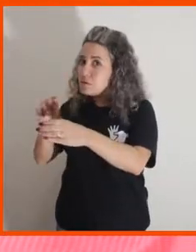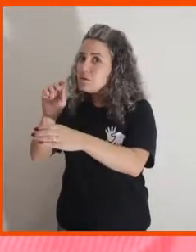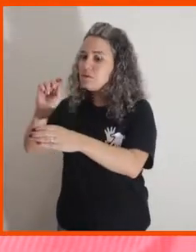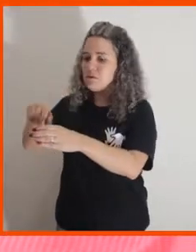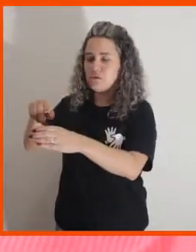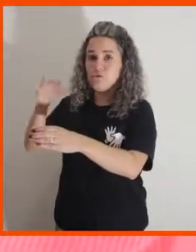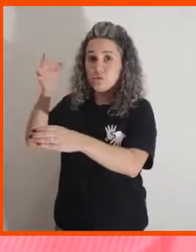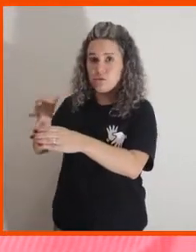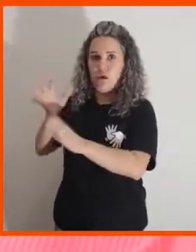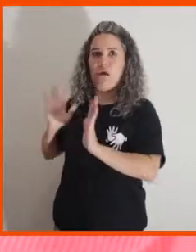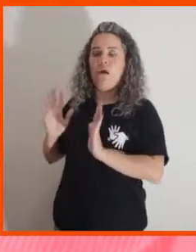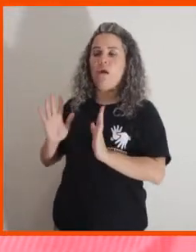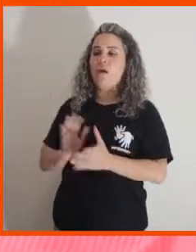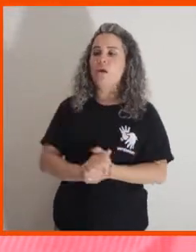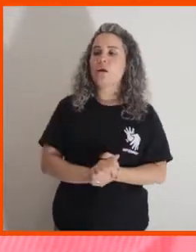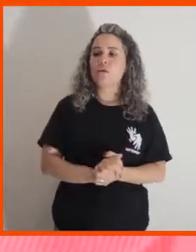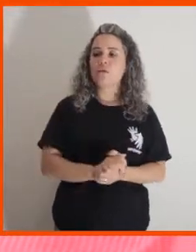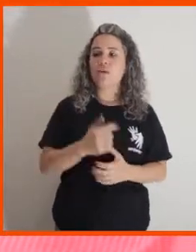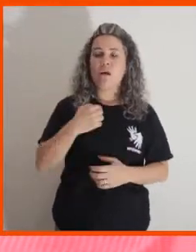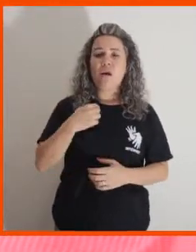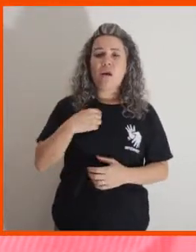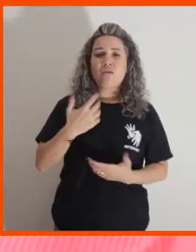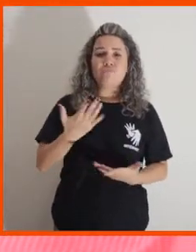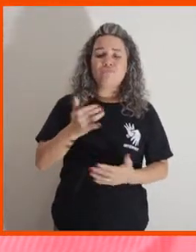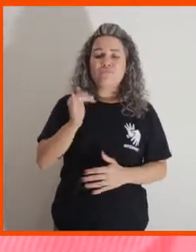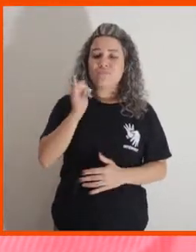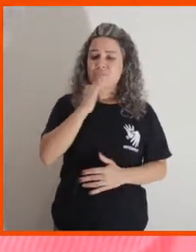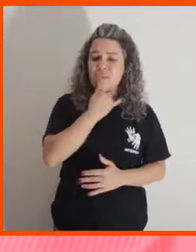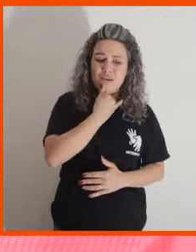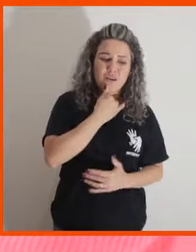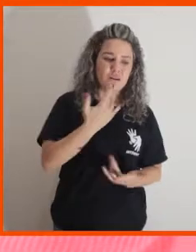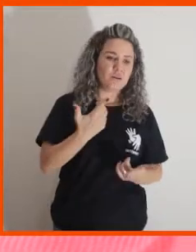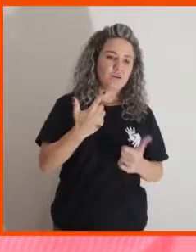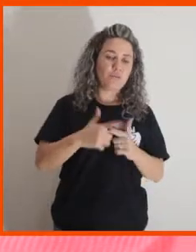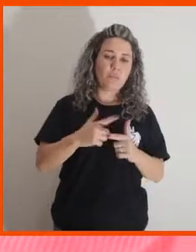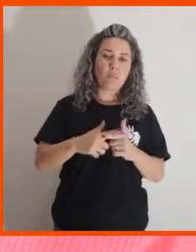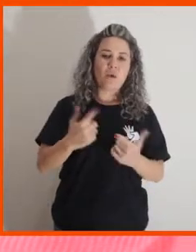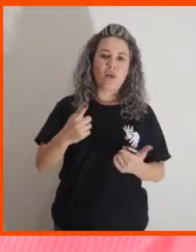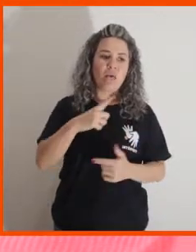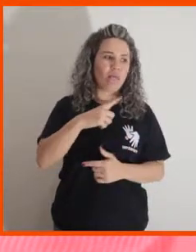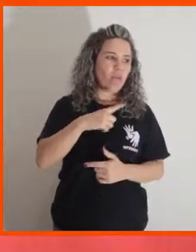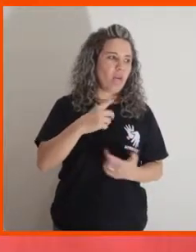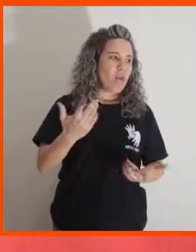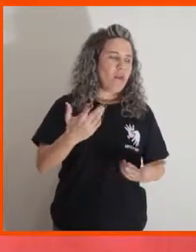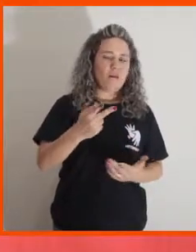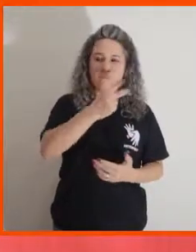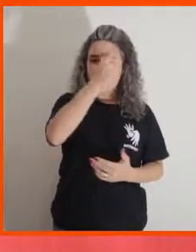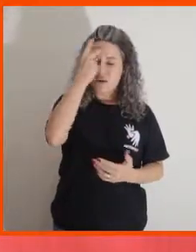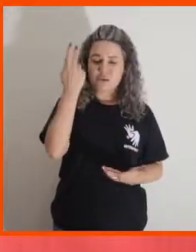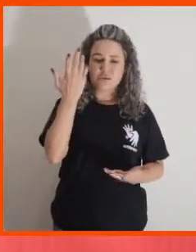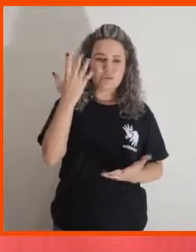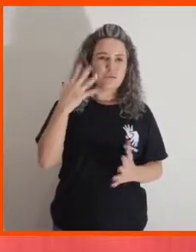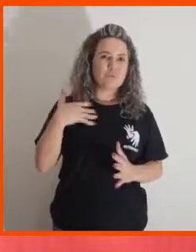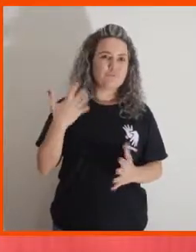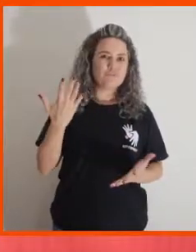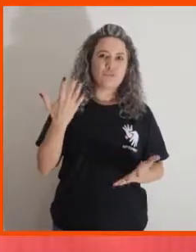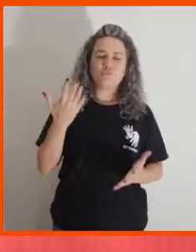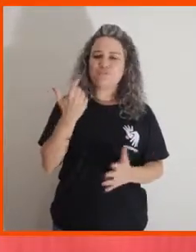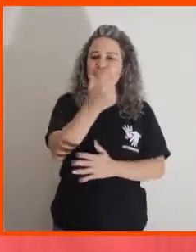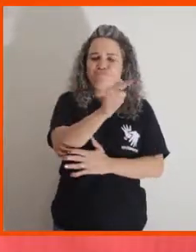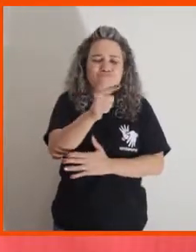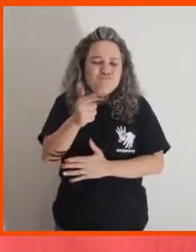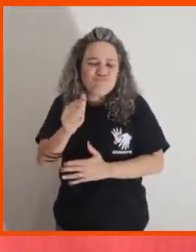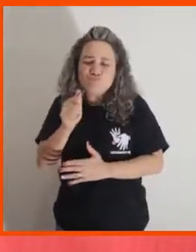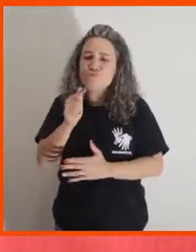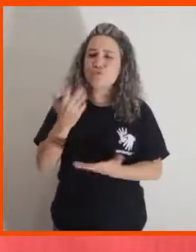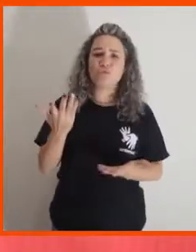não destruída. Eu fico muito triste de saber que às vezes tem muito vandalismo. Nós temos que conservar